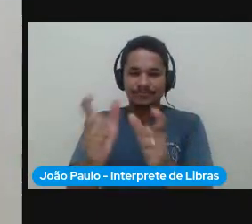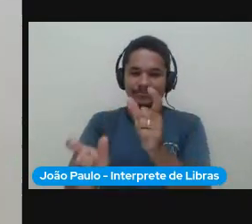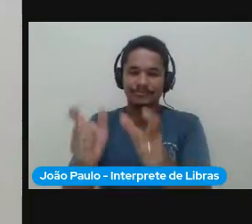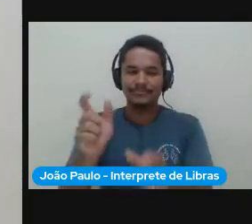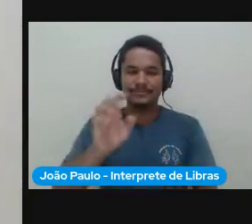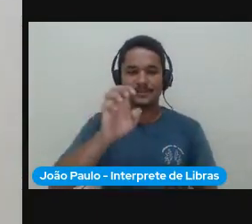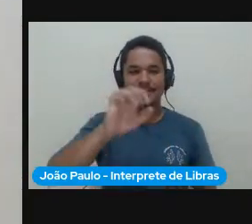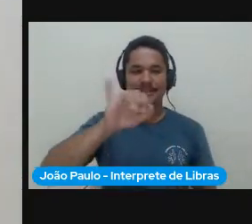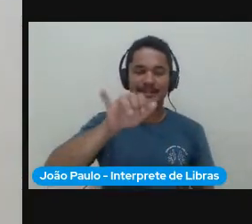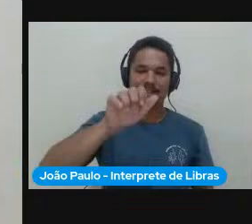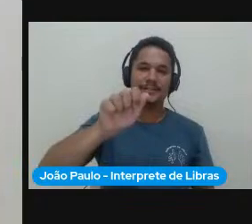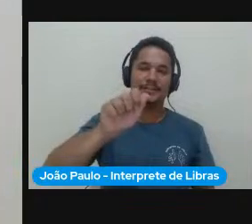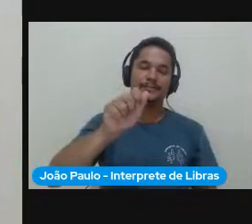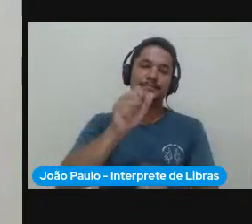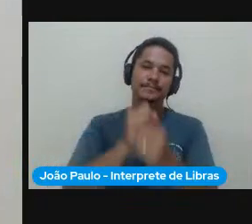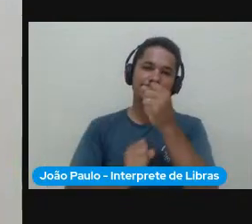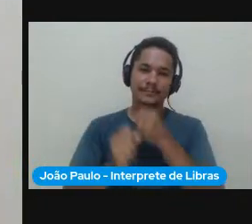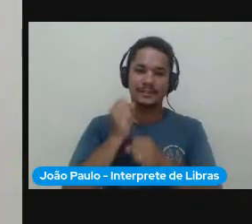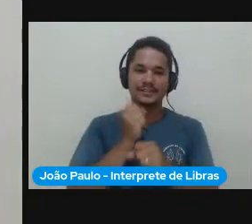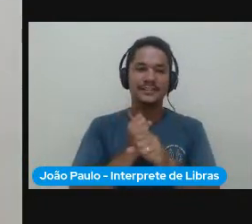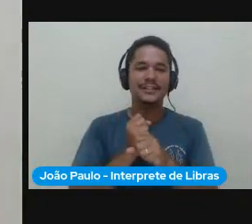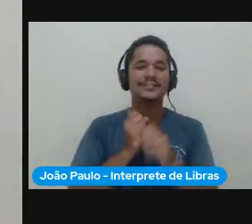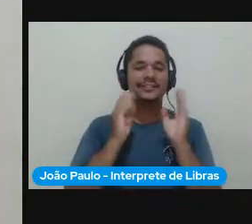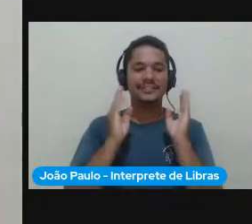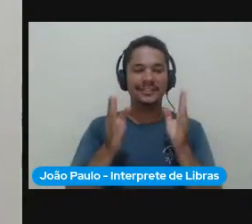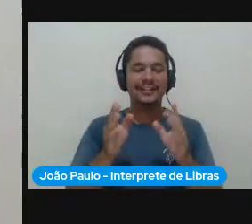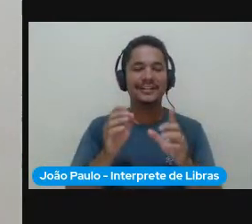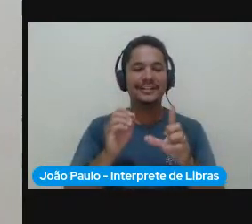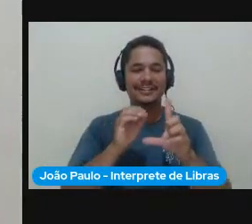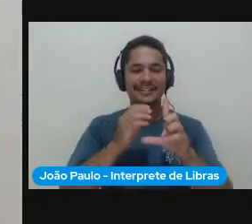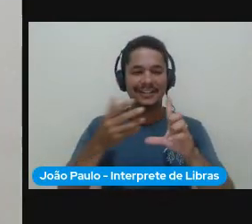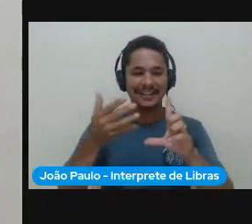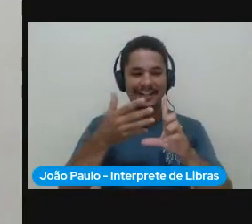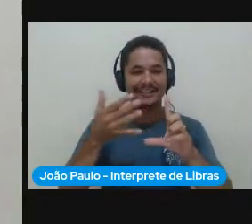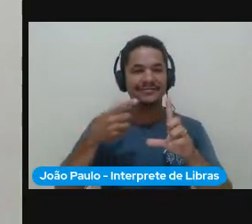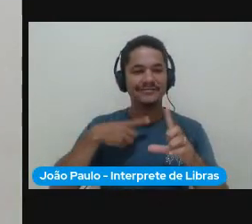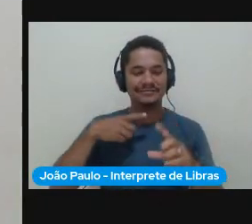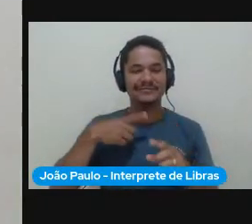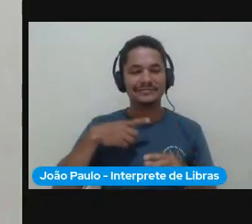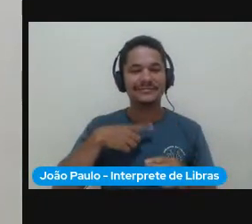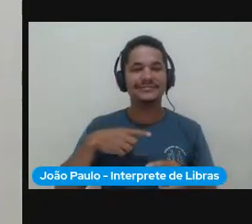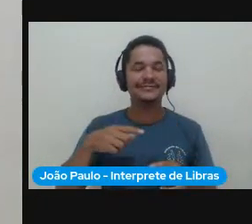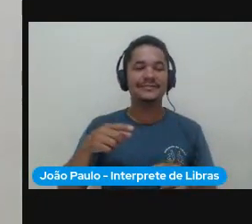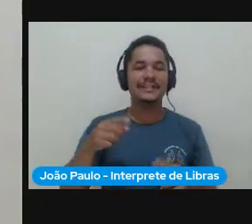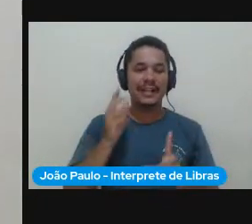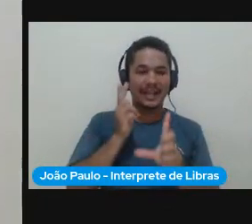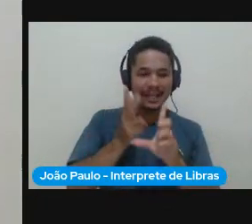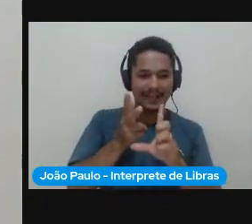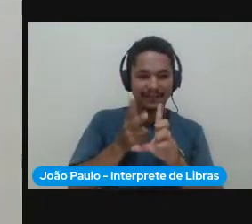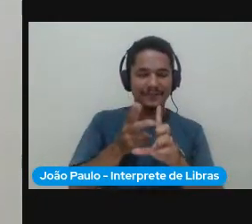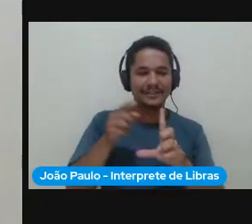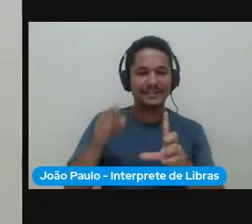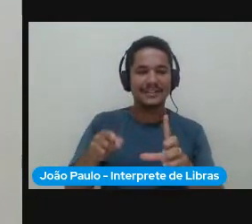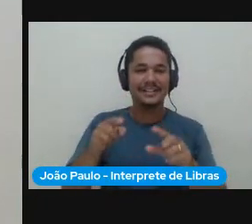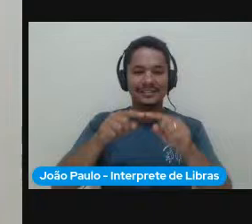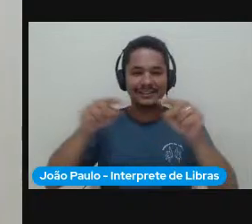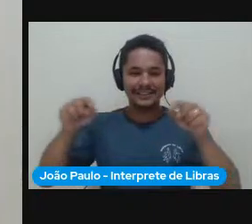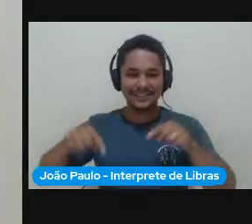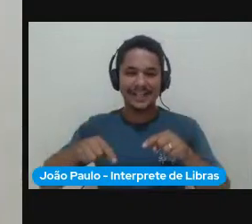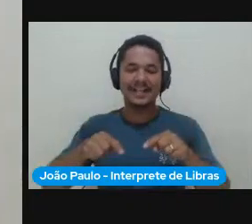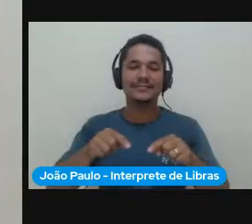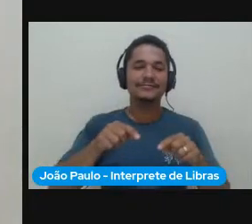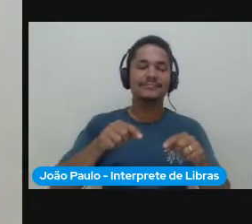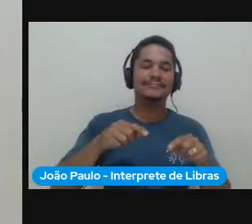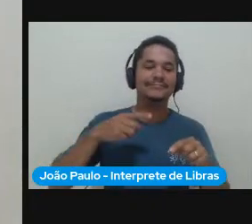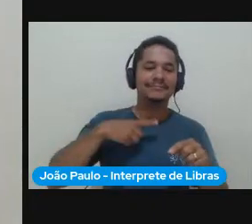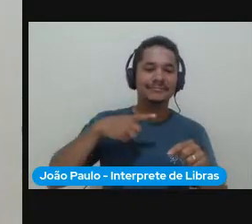Ano passado a gente fez uma live com vocês aí direto da escola, da sala de aula. Que bom, né? Que os estudantes, que os